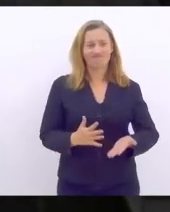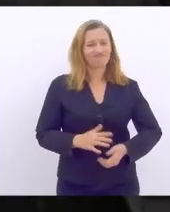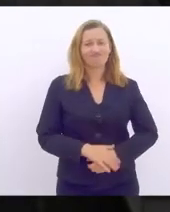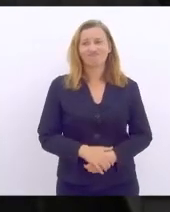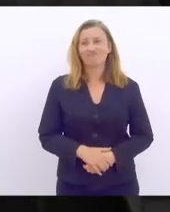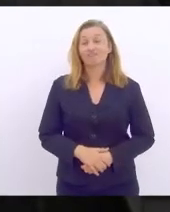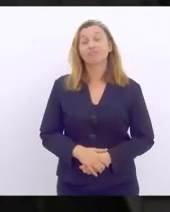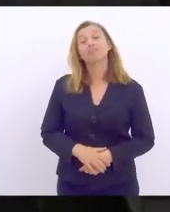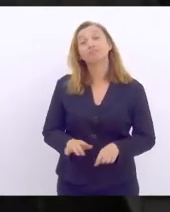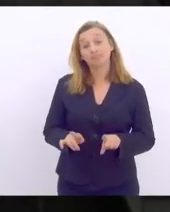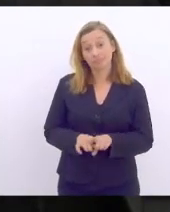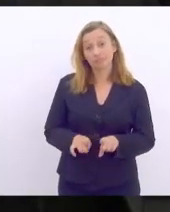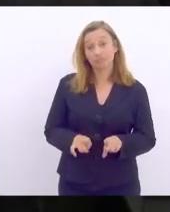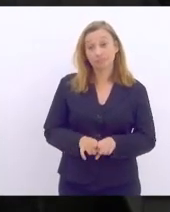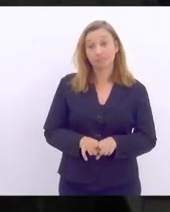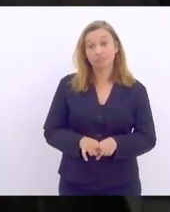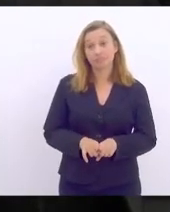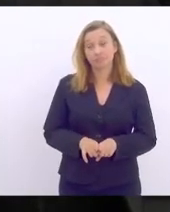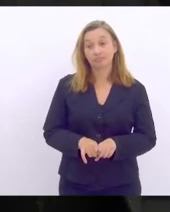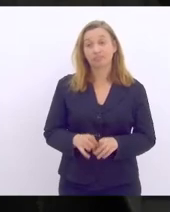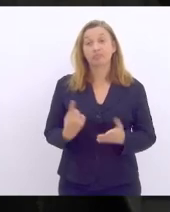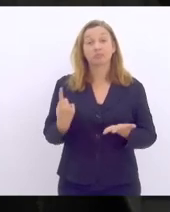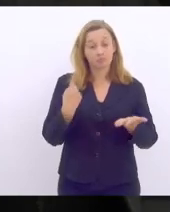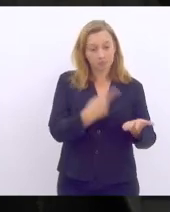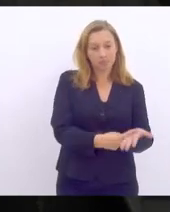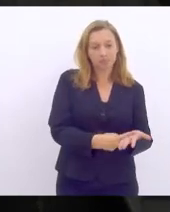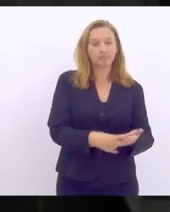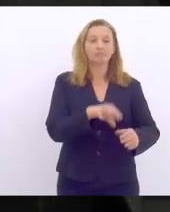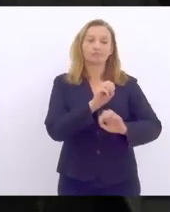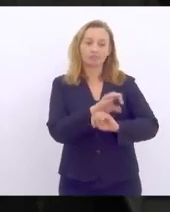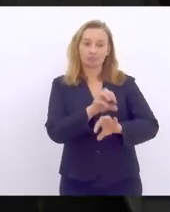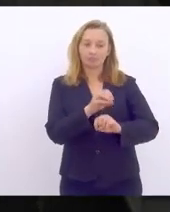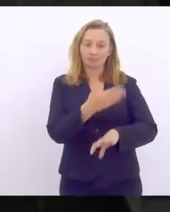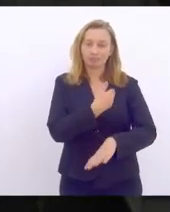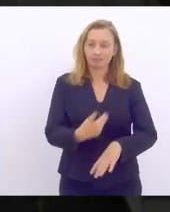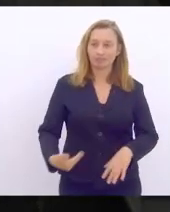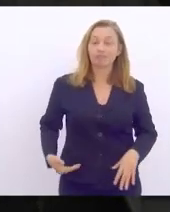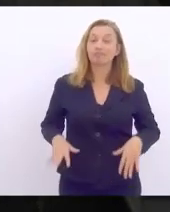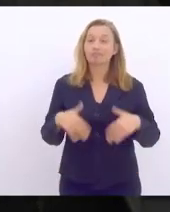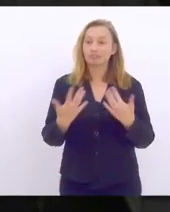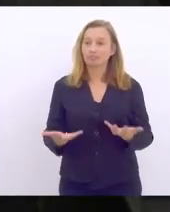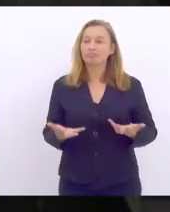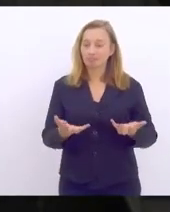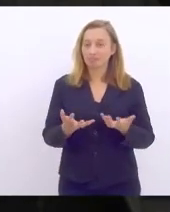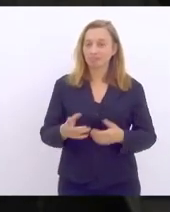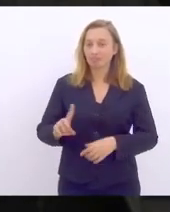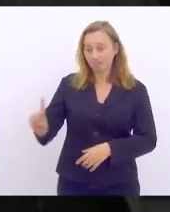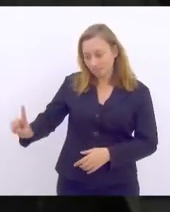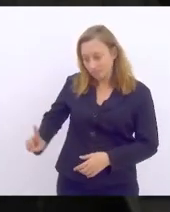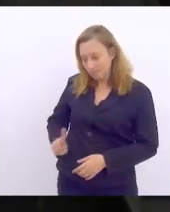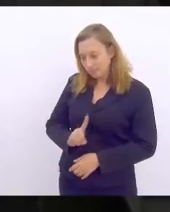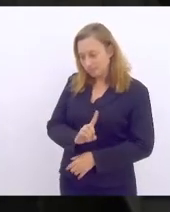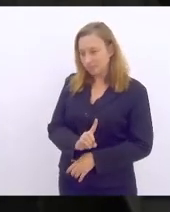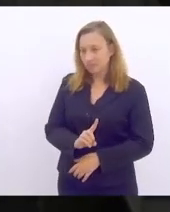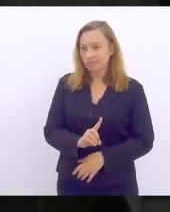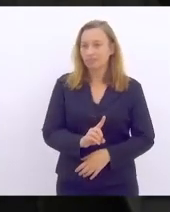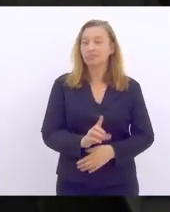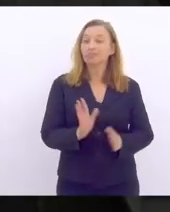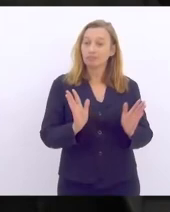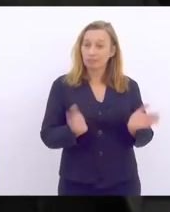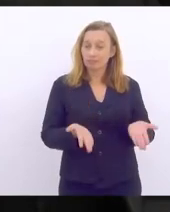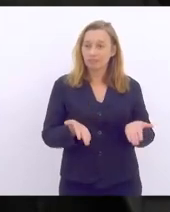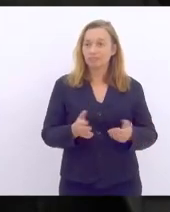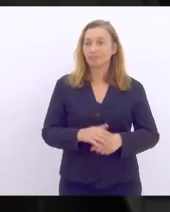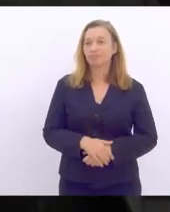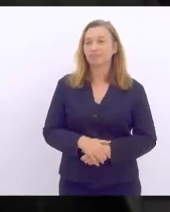também compromisso com educação pública então que enfim a público hoje